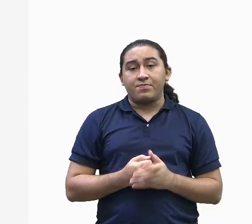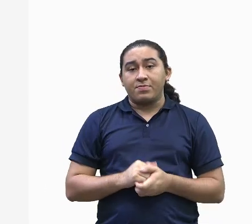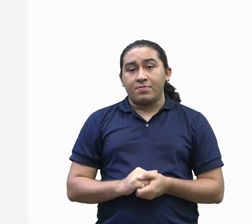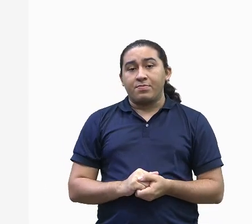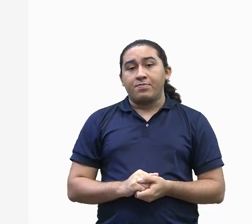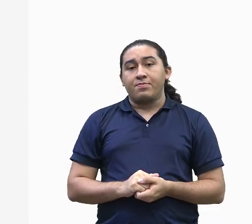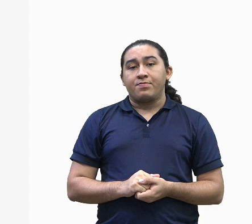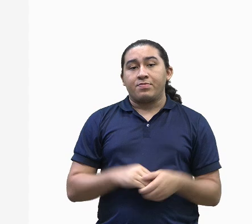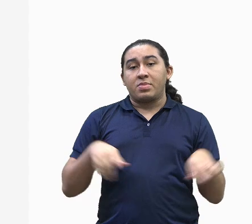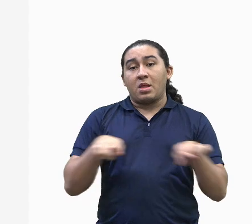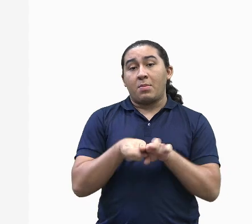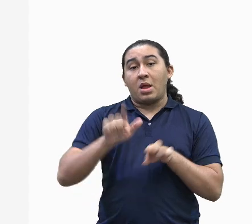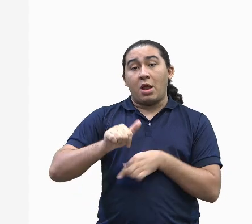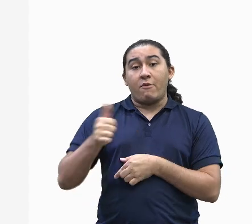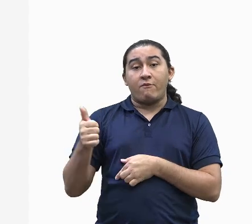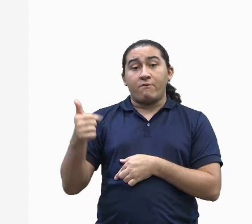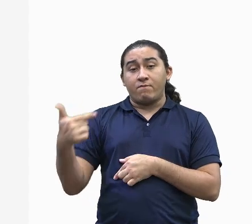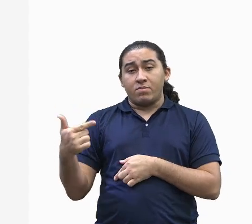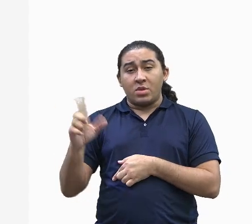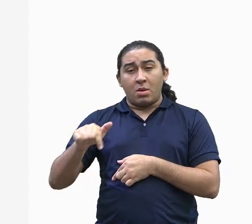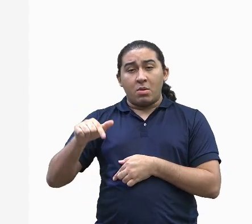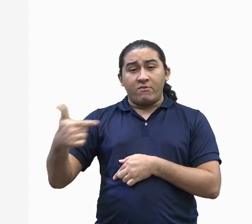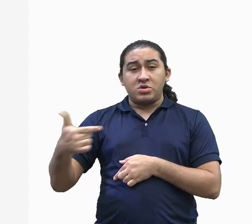esportivas, onde participarão